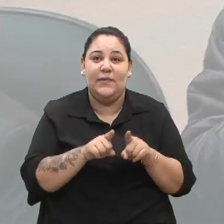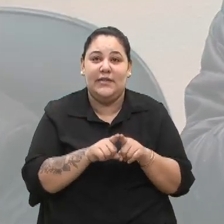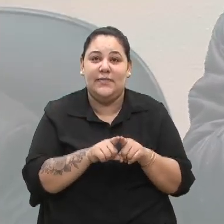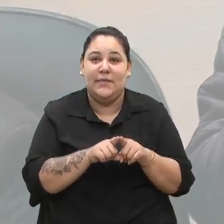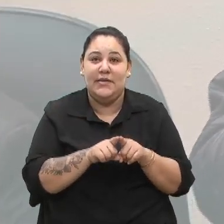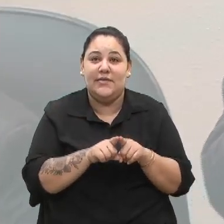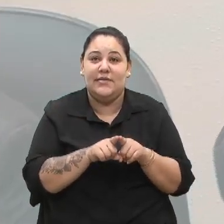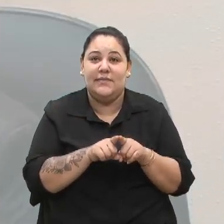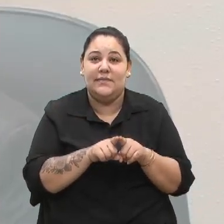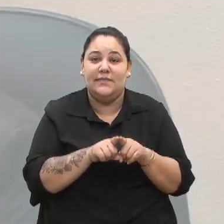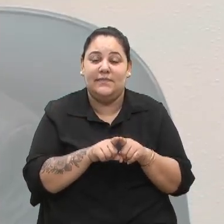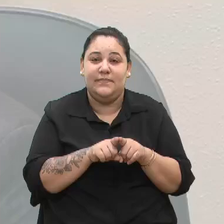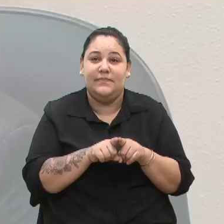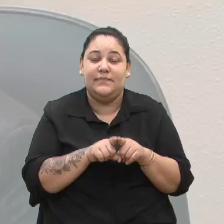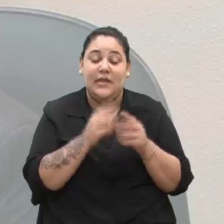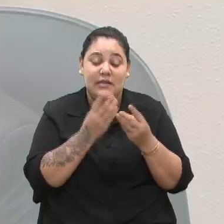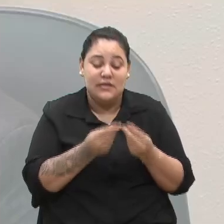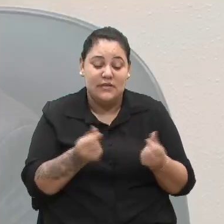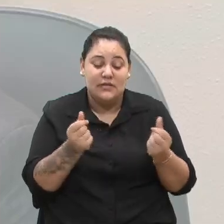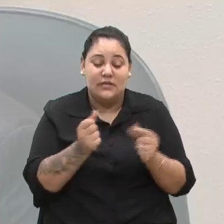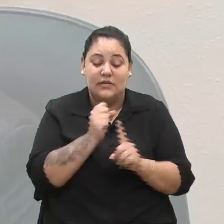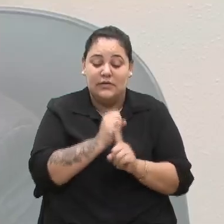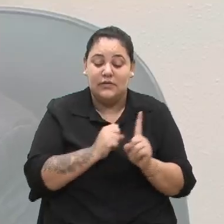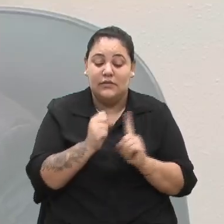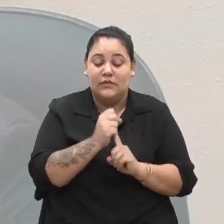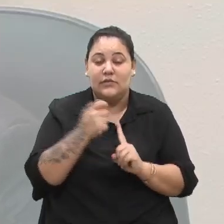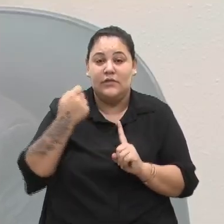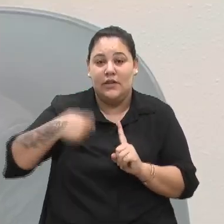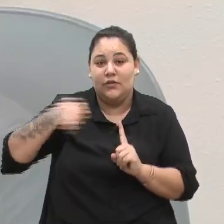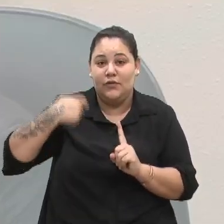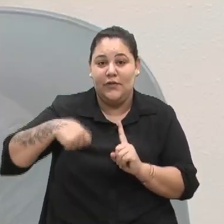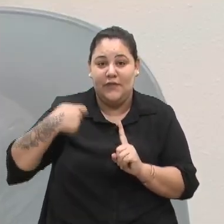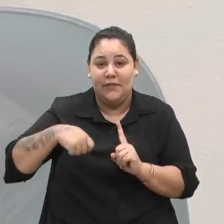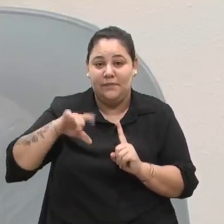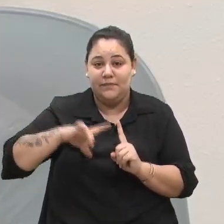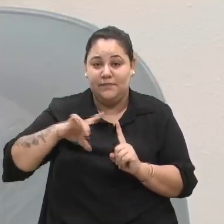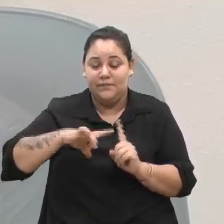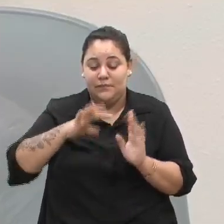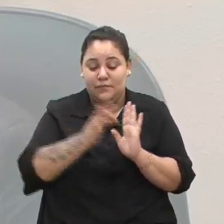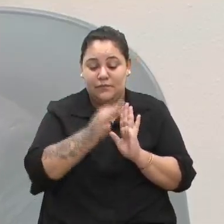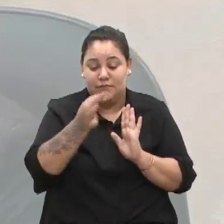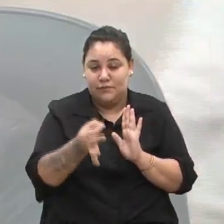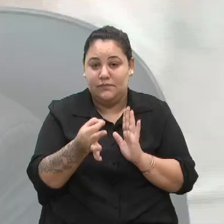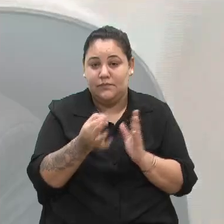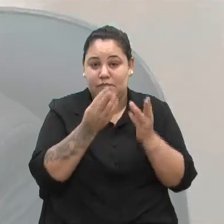de sensibilidade social e nós precisamos ter muito na nossa visão a sensibilidade